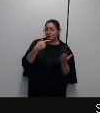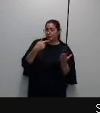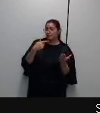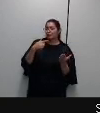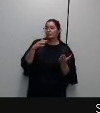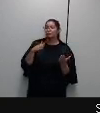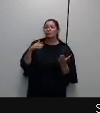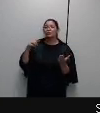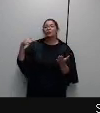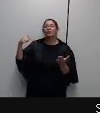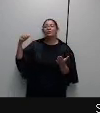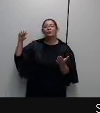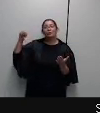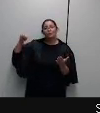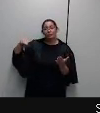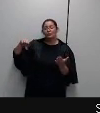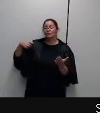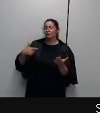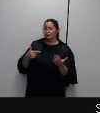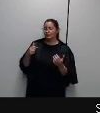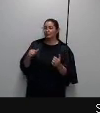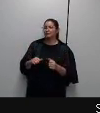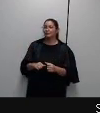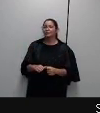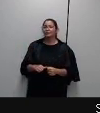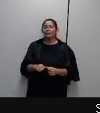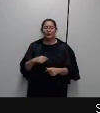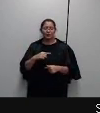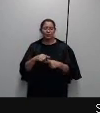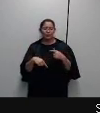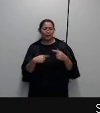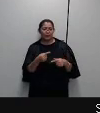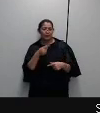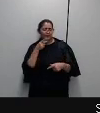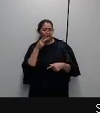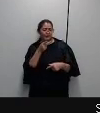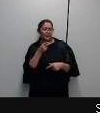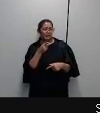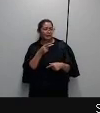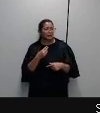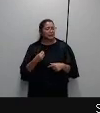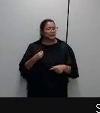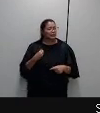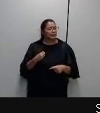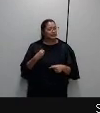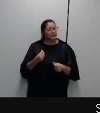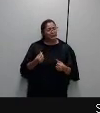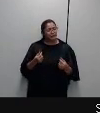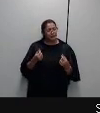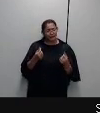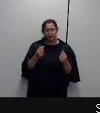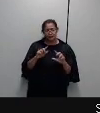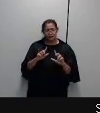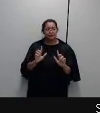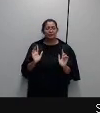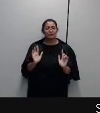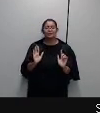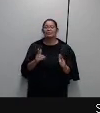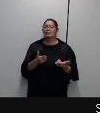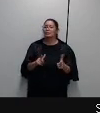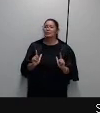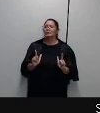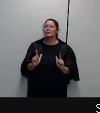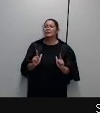verificar a existência de outros valores eventualmente Compensados ou a compensar pela